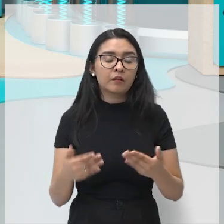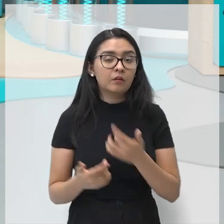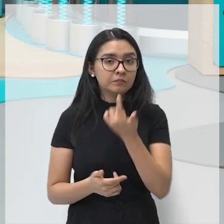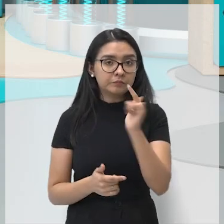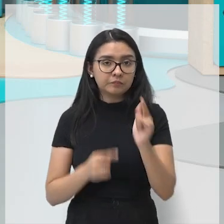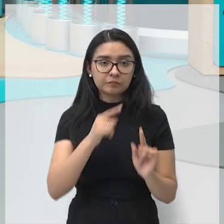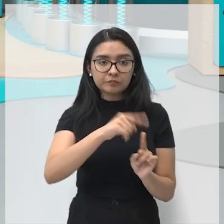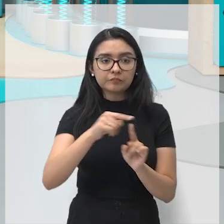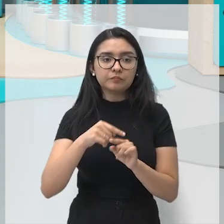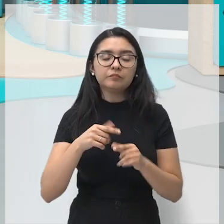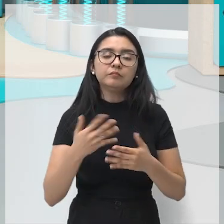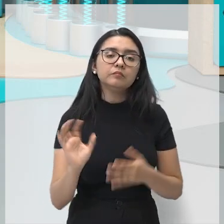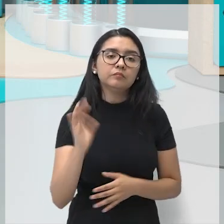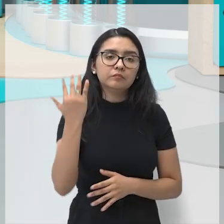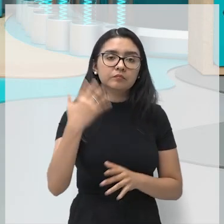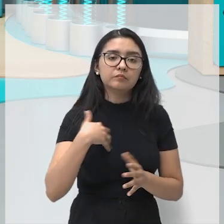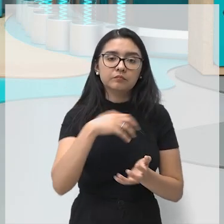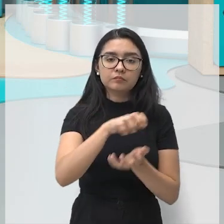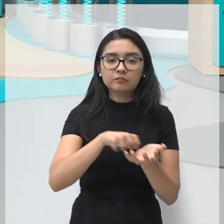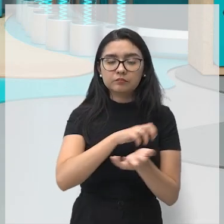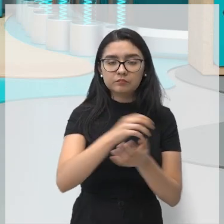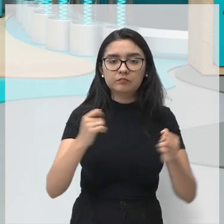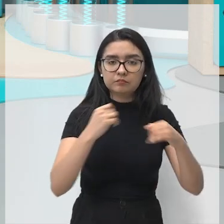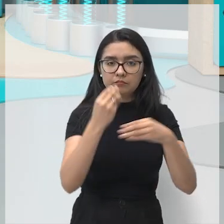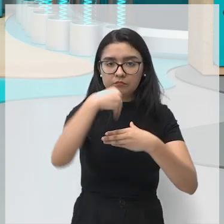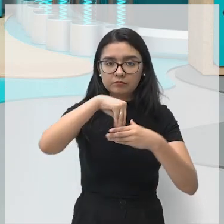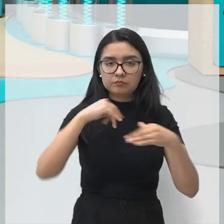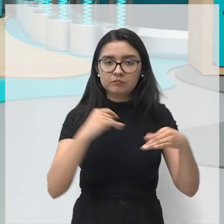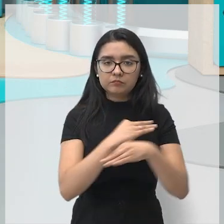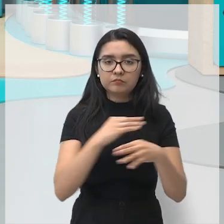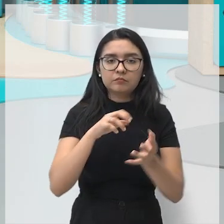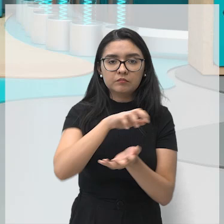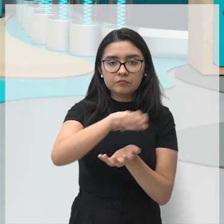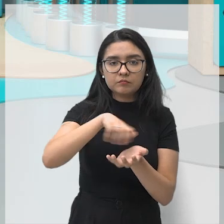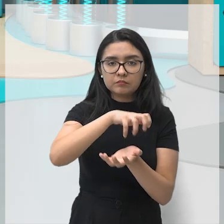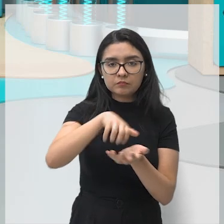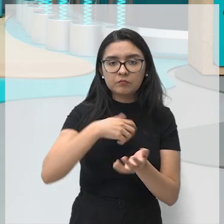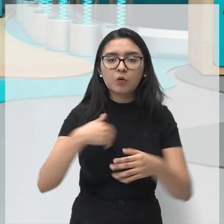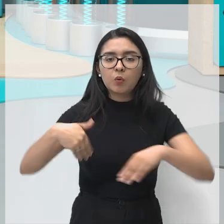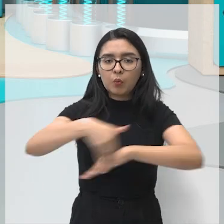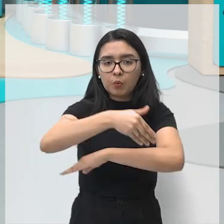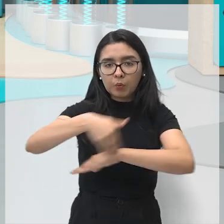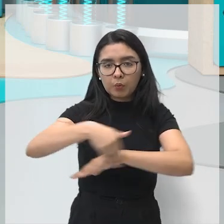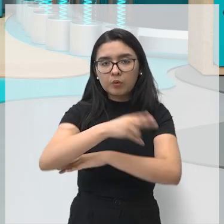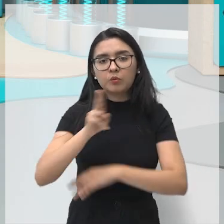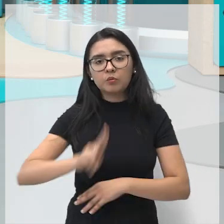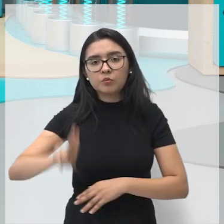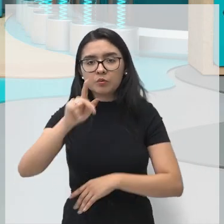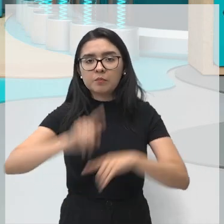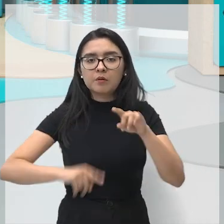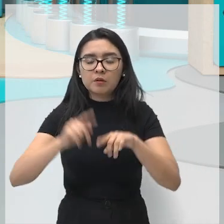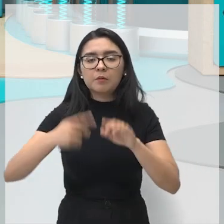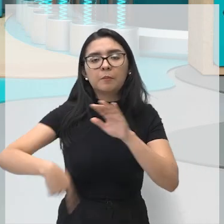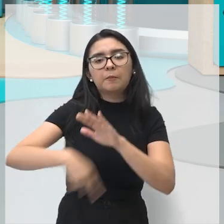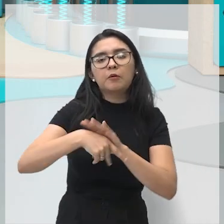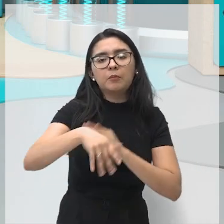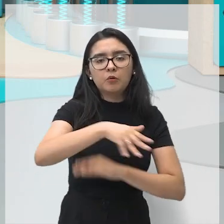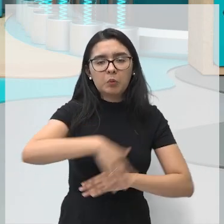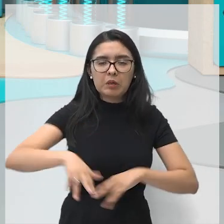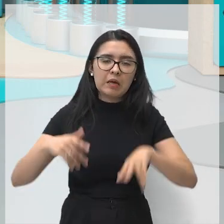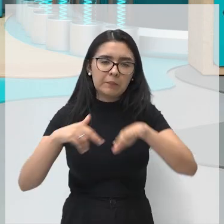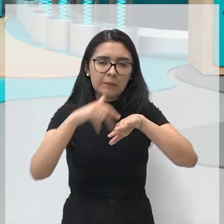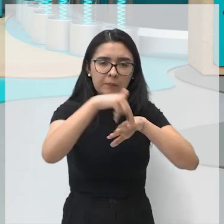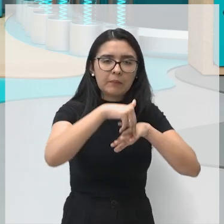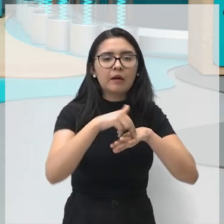os movimentos acontecem ao ar livre em cenários urbanos como parques, praças, ruas, utilizando os elementos do ambiente,